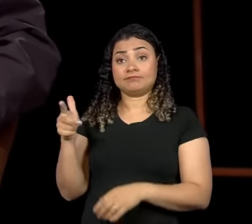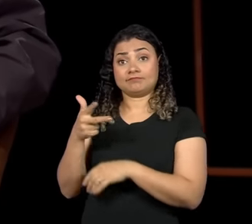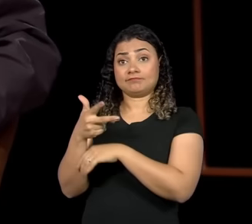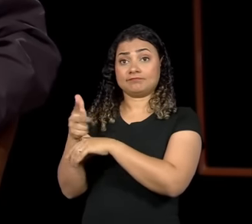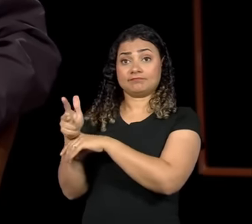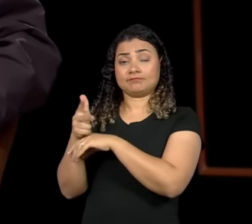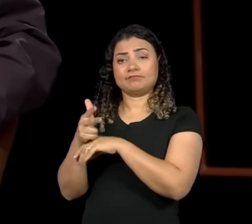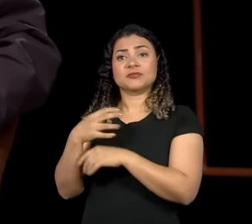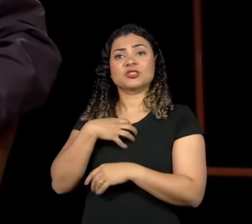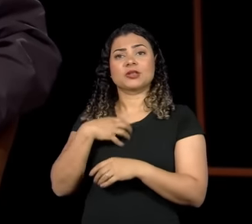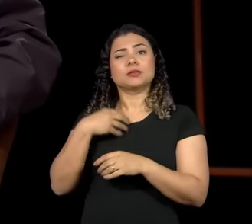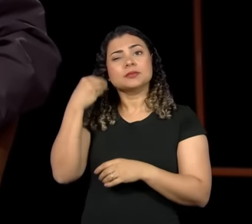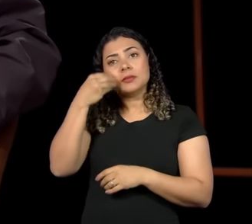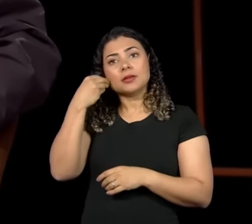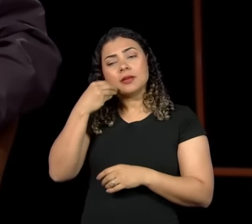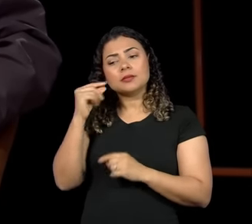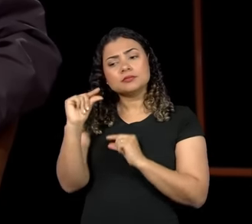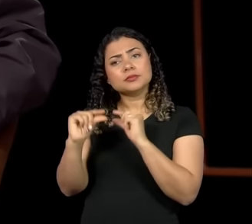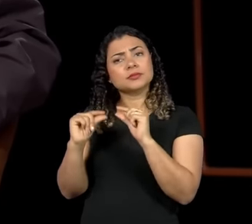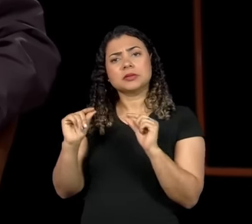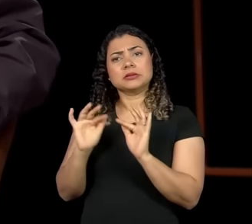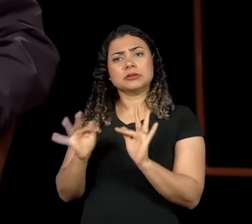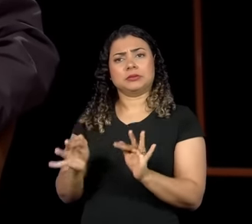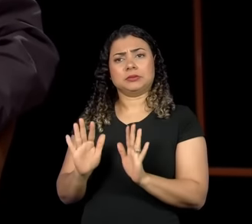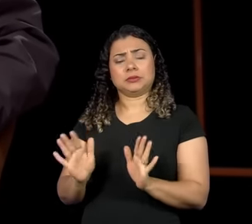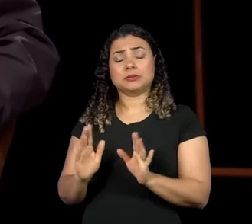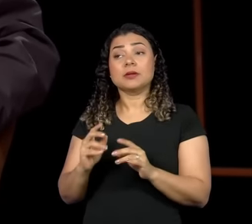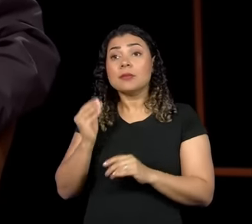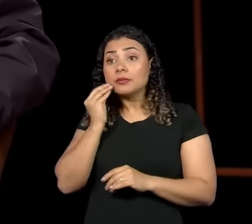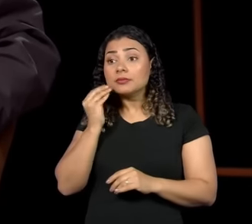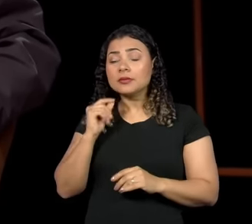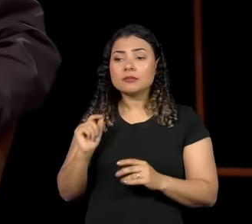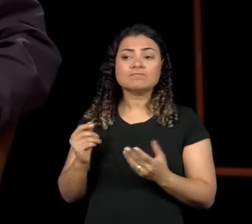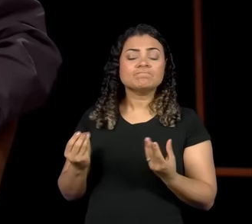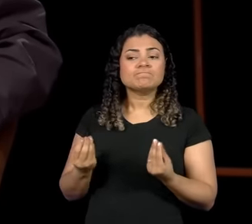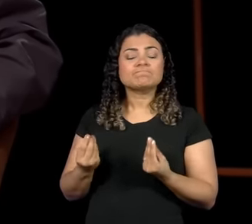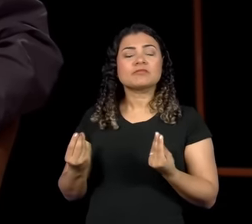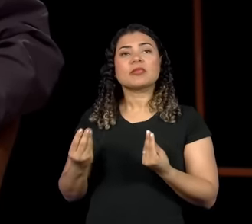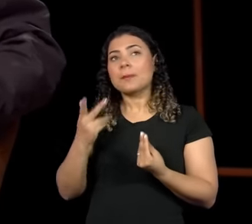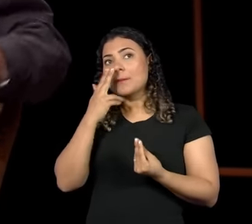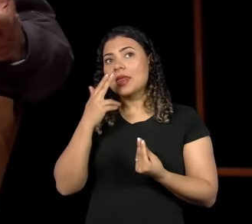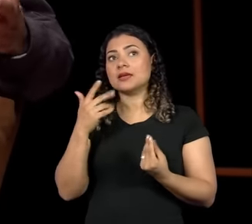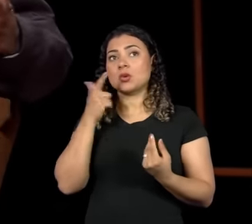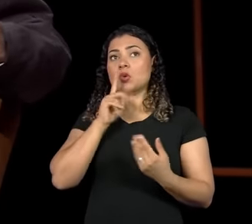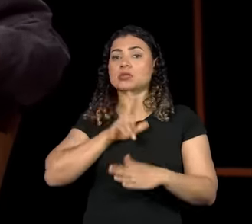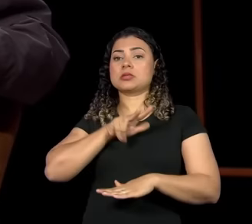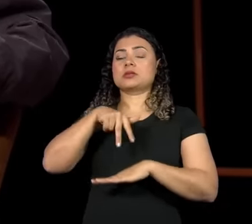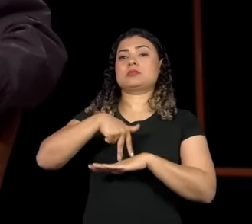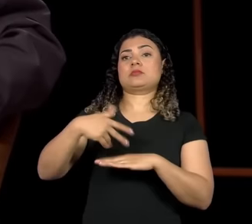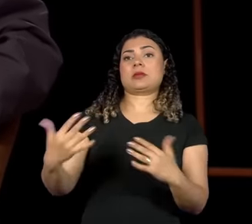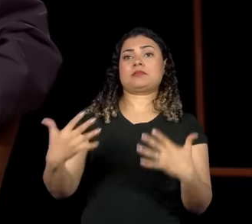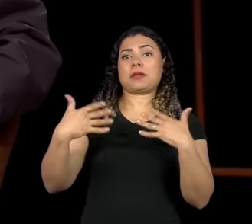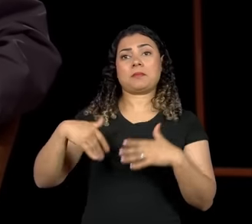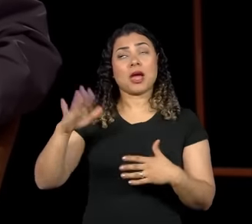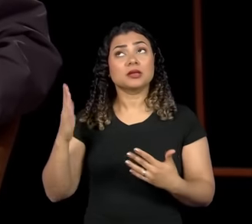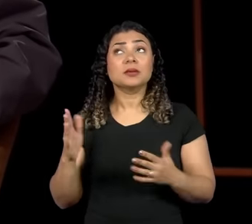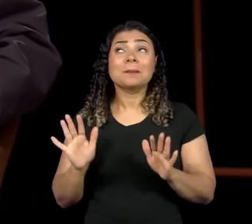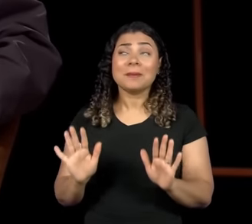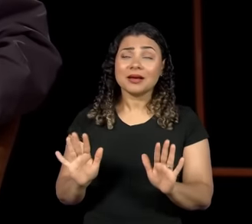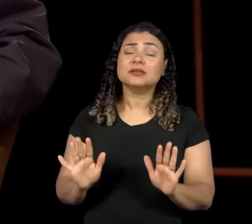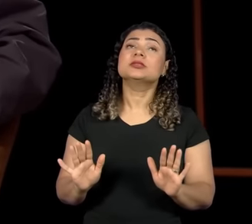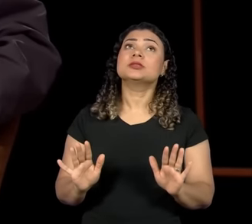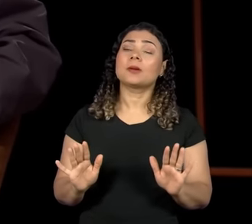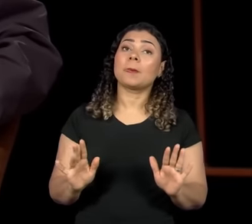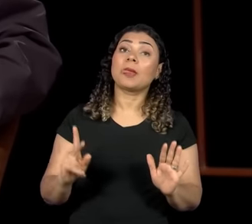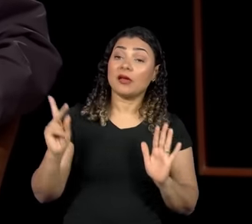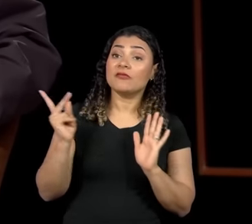tentando, de alguma maneira, ver se aquilo me daria algum tipo de visibilidade. Mas